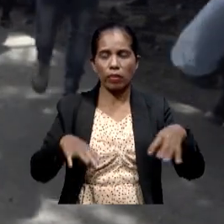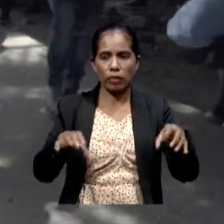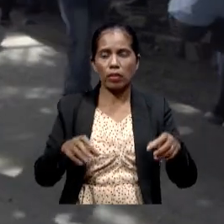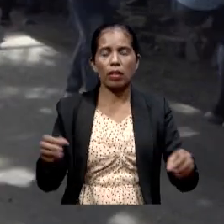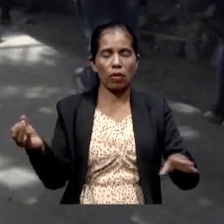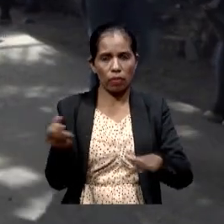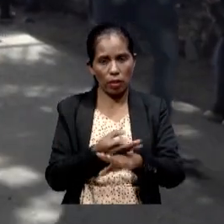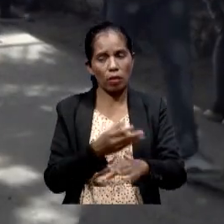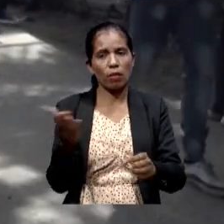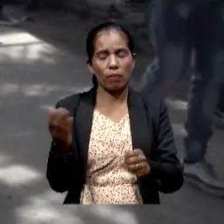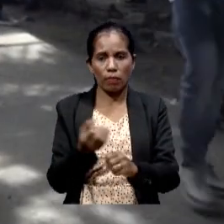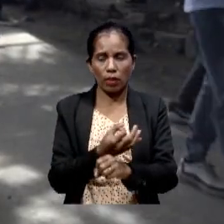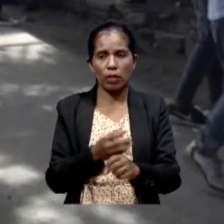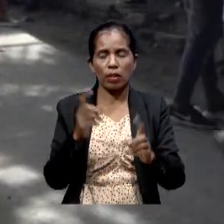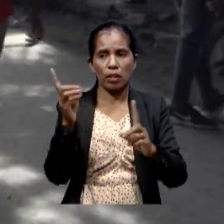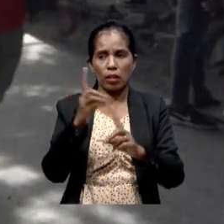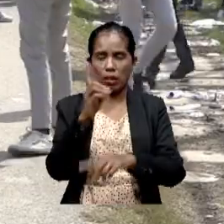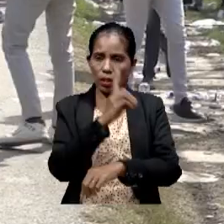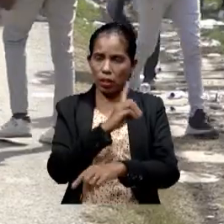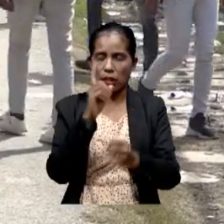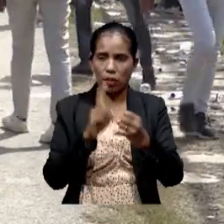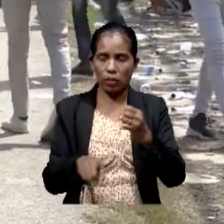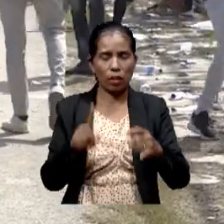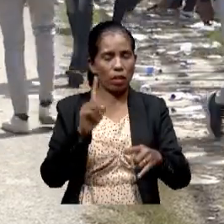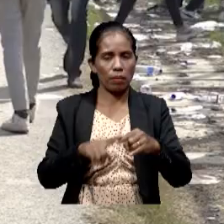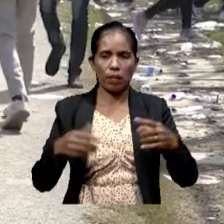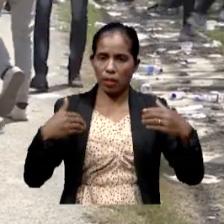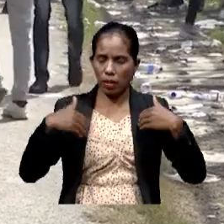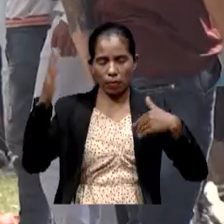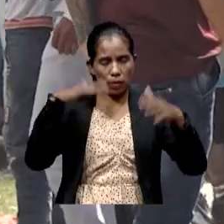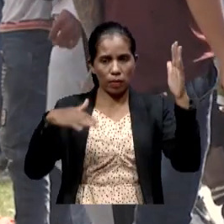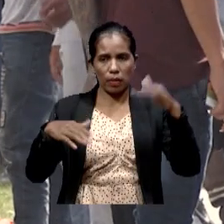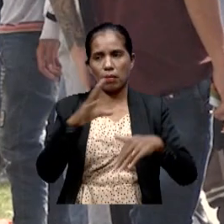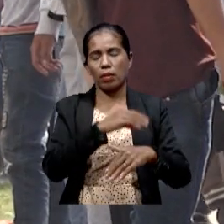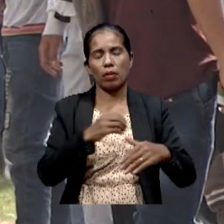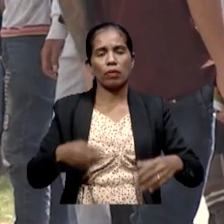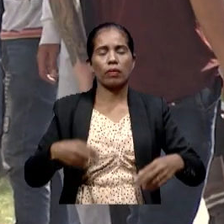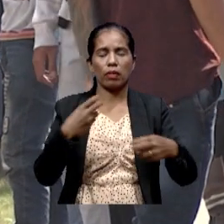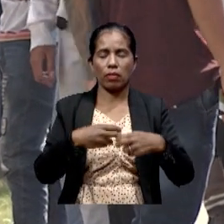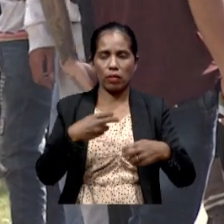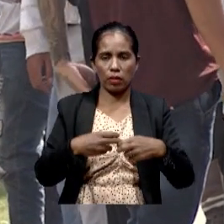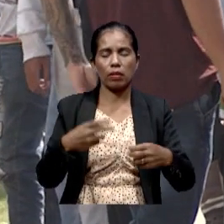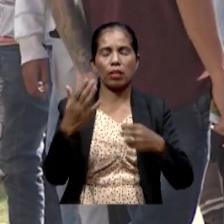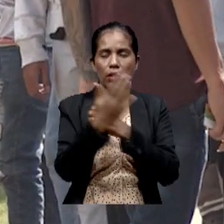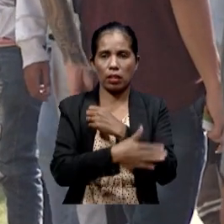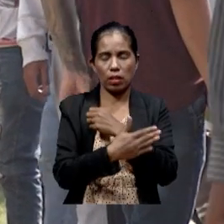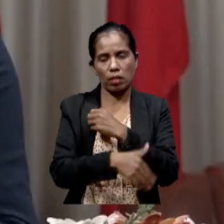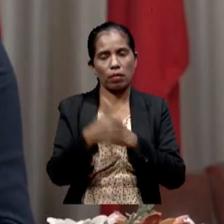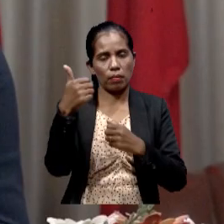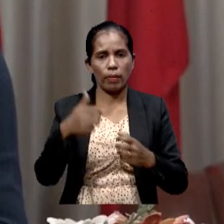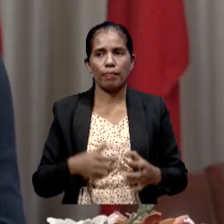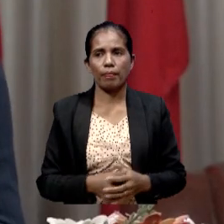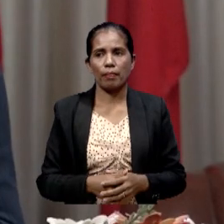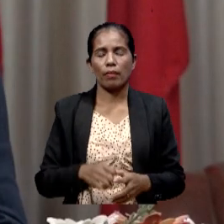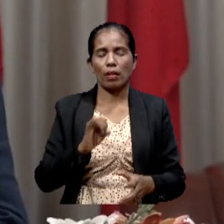dokumentus kompletu atu nune iha lorong ikus labele hamosu konfuzaun no labele prejudika servisu iha rai liur naba anta hau